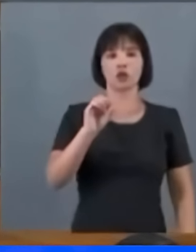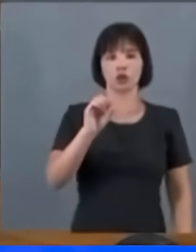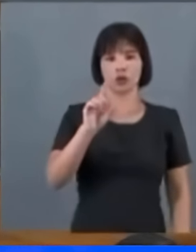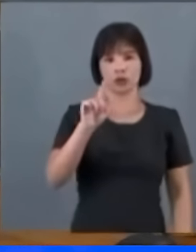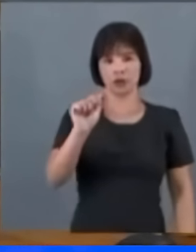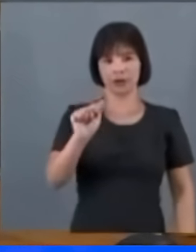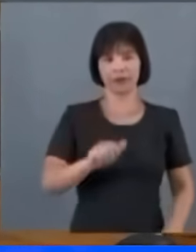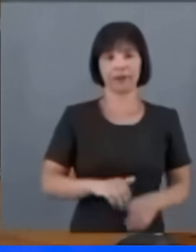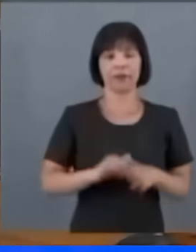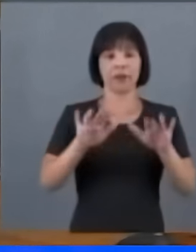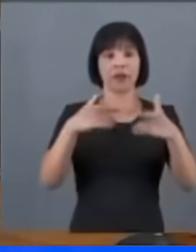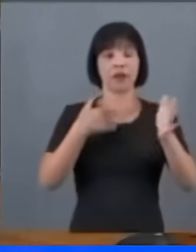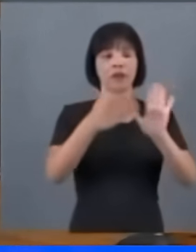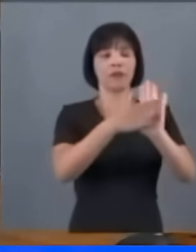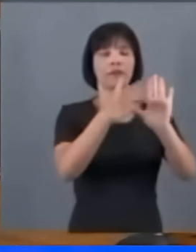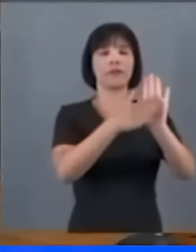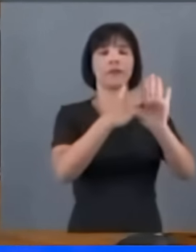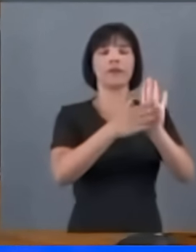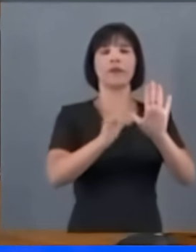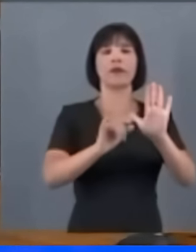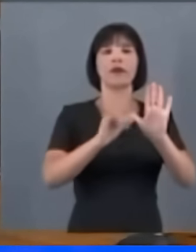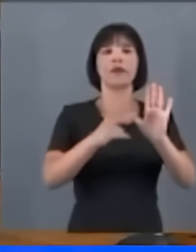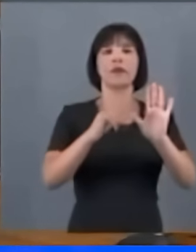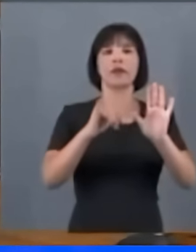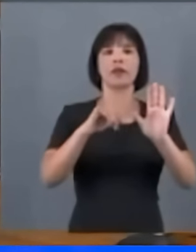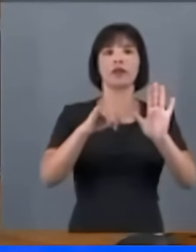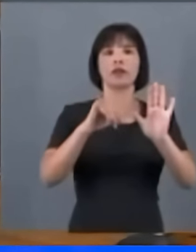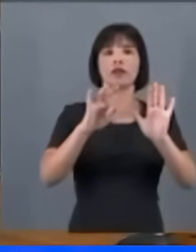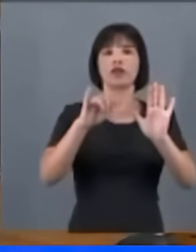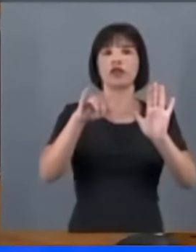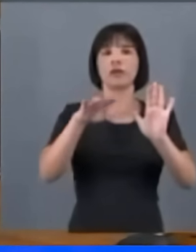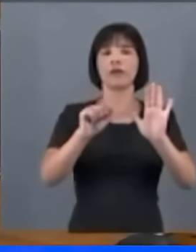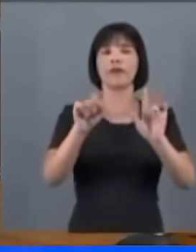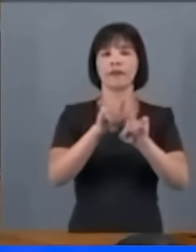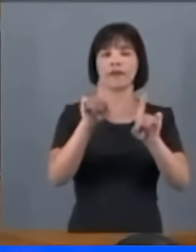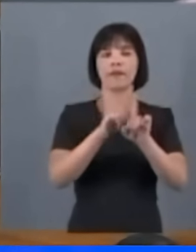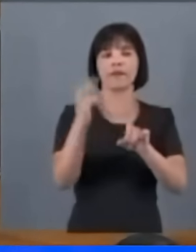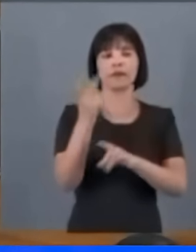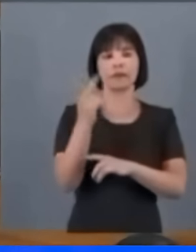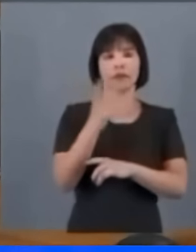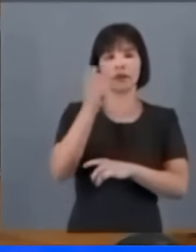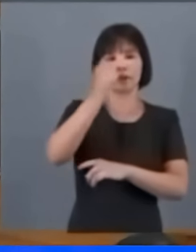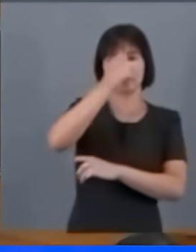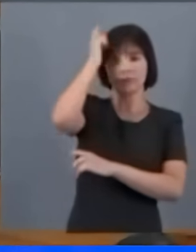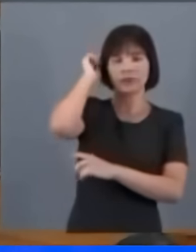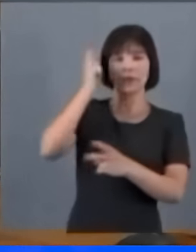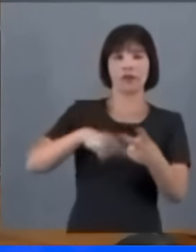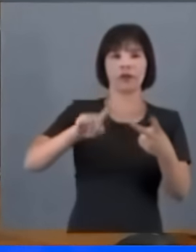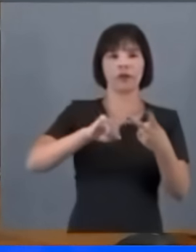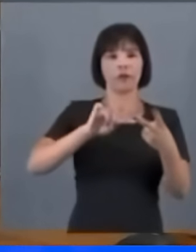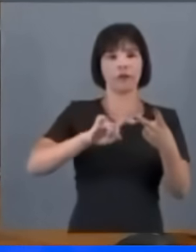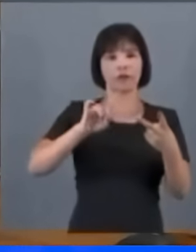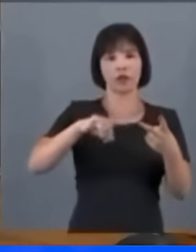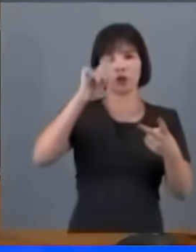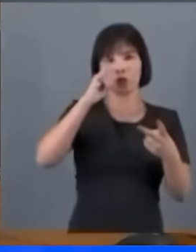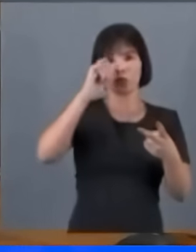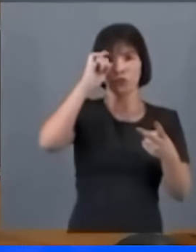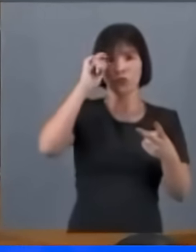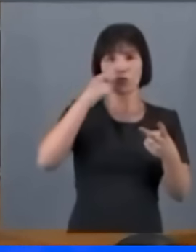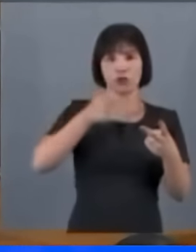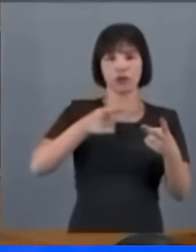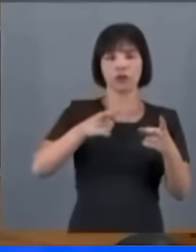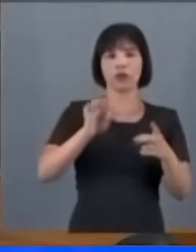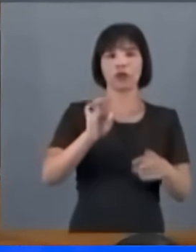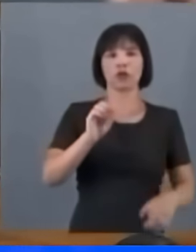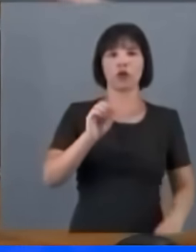eu apresentei um pedido de impeachment do ministro Alexandre de Moraes e do ministro Dias Toffoli, por conta da instauração, na minha visão ilegal,